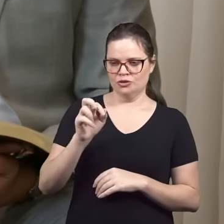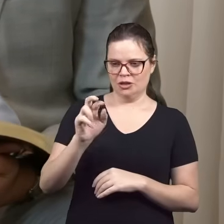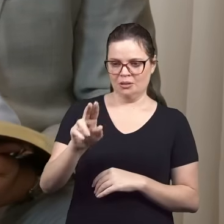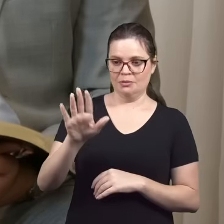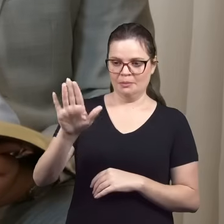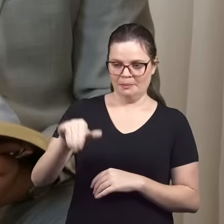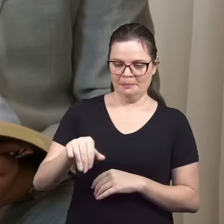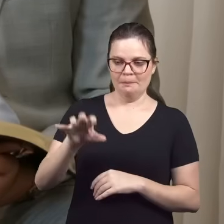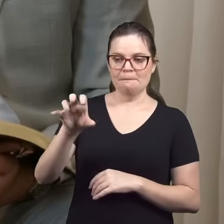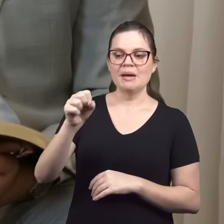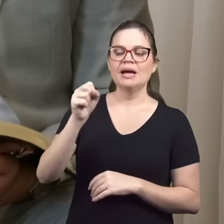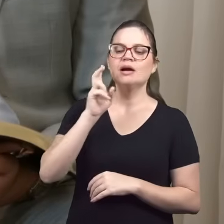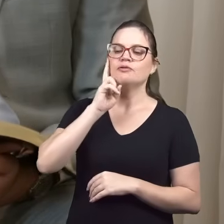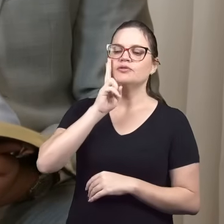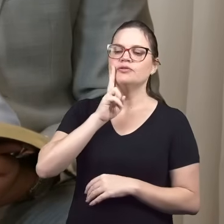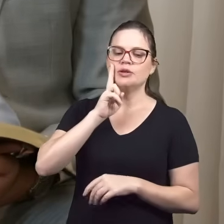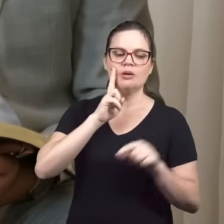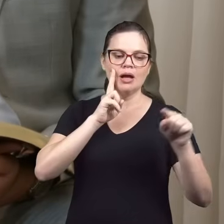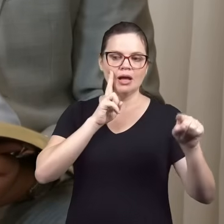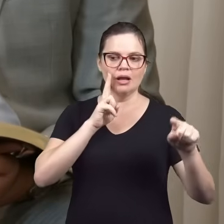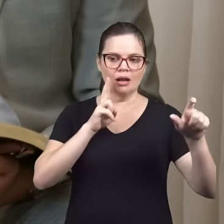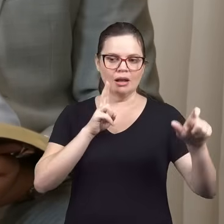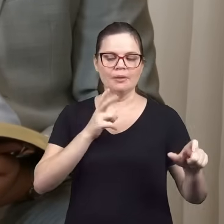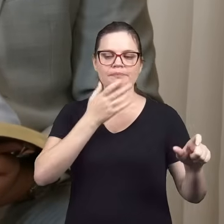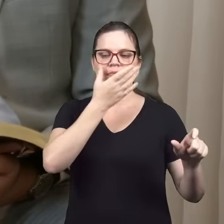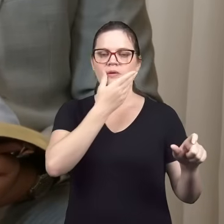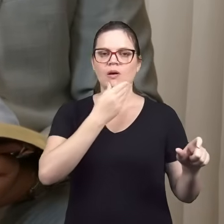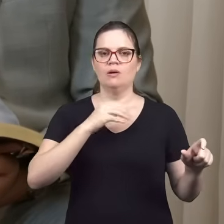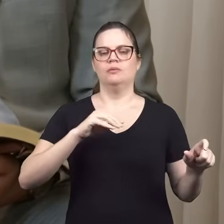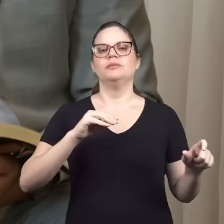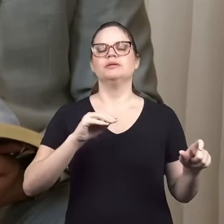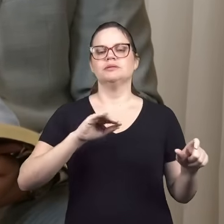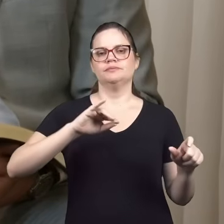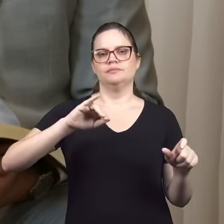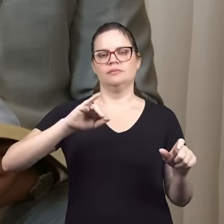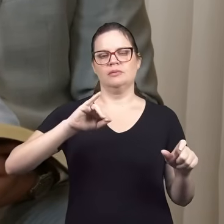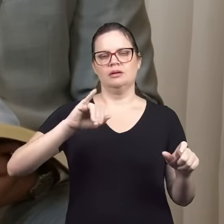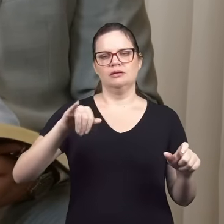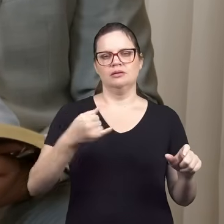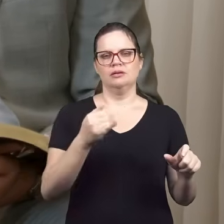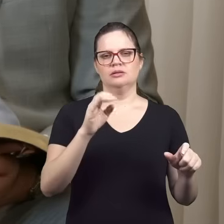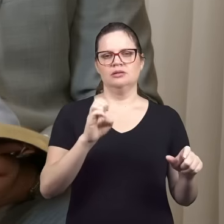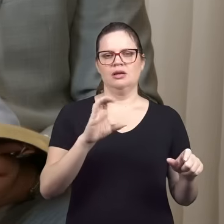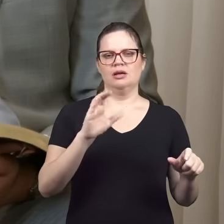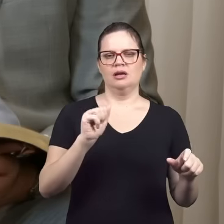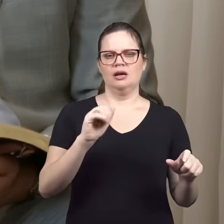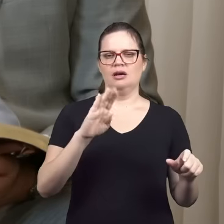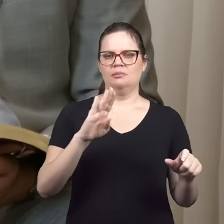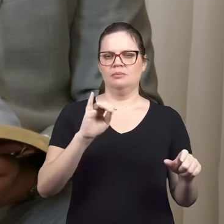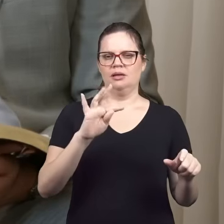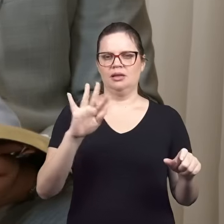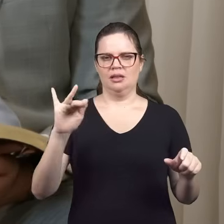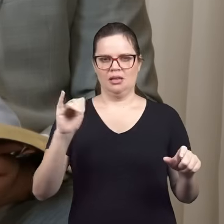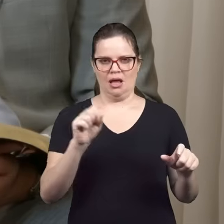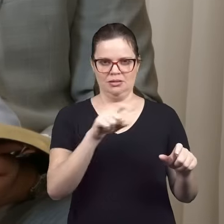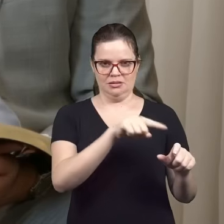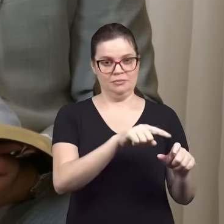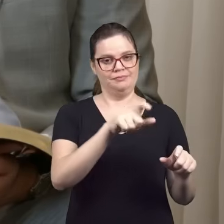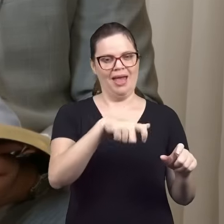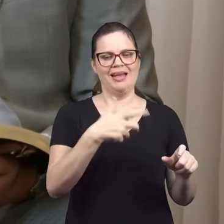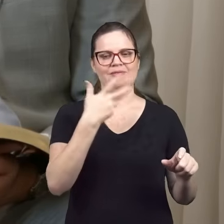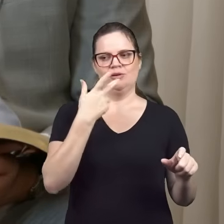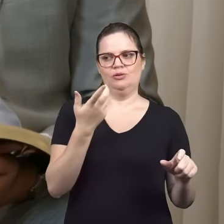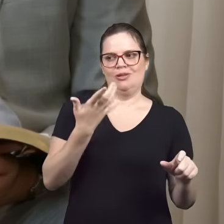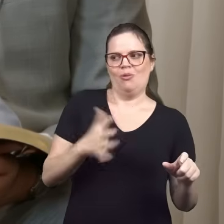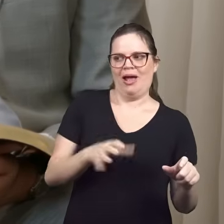oferecer vinho para os recabitas ali, e naquele momento os recabitas declinam daquele convite, é uma forma do Senhor mostrar para o